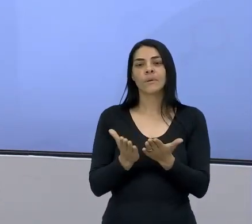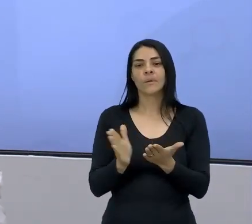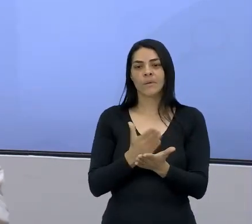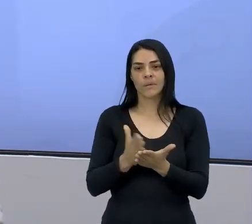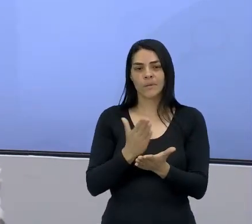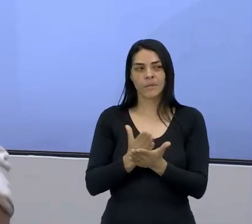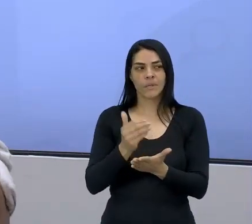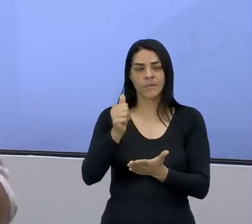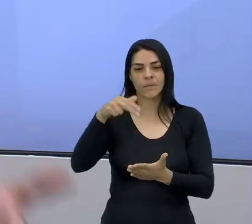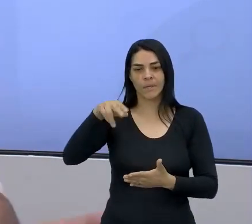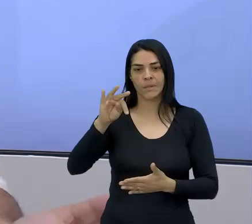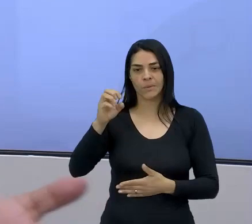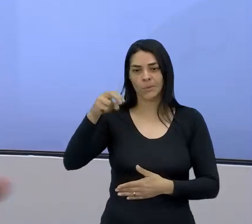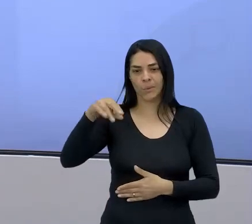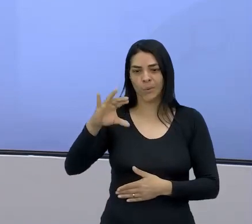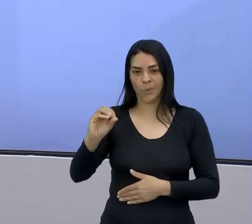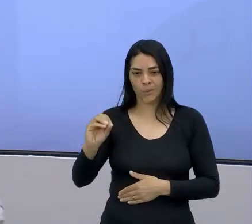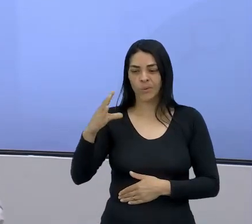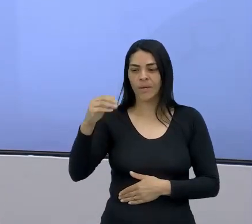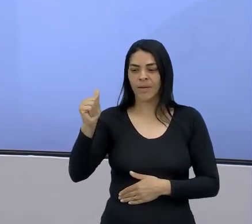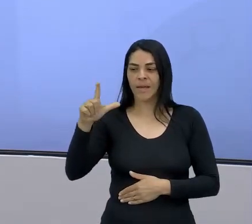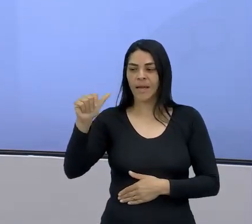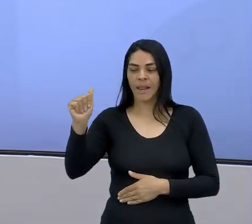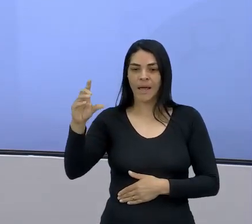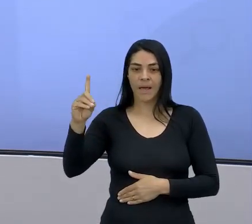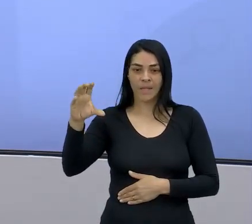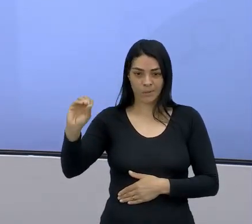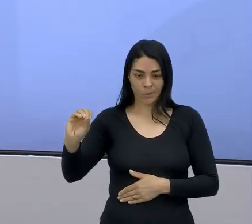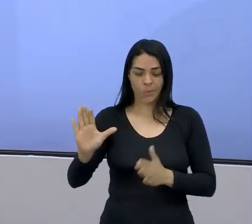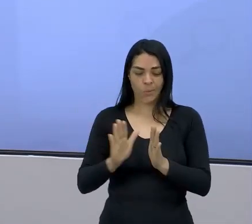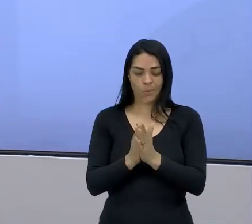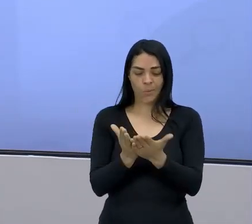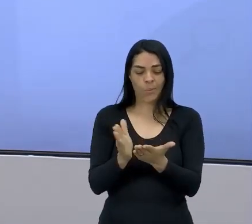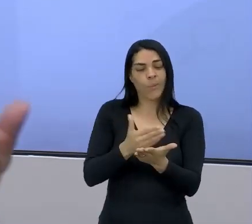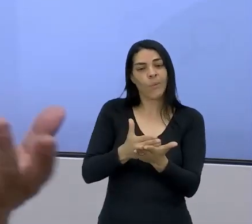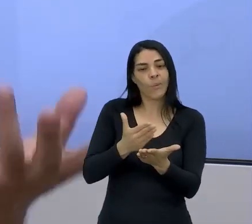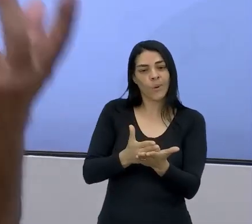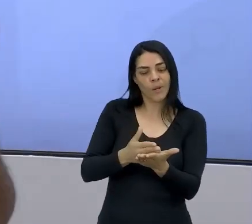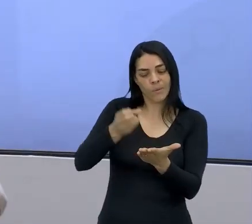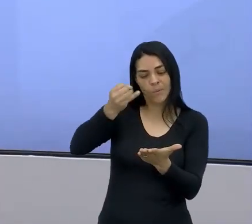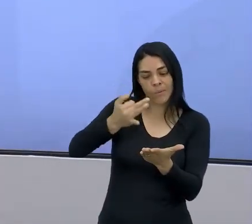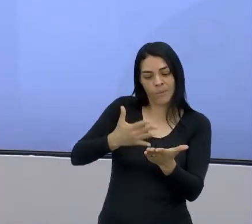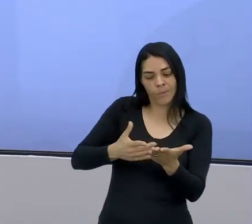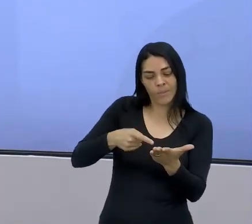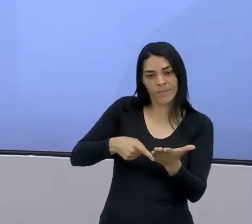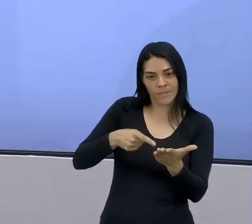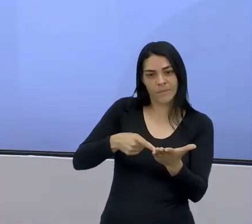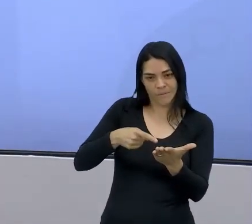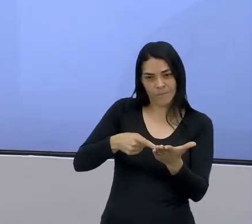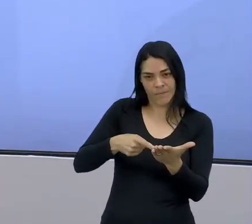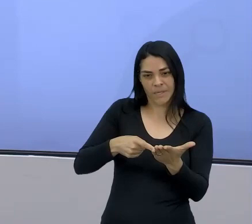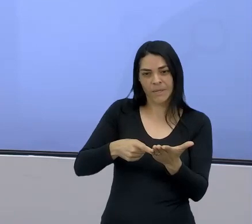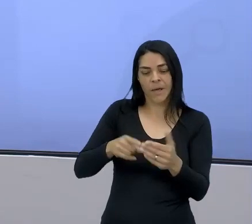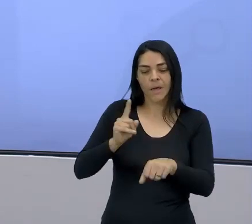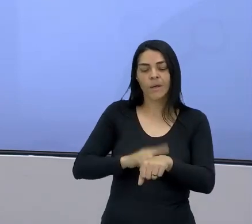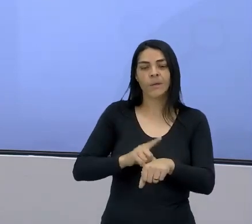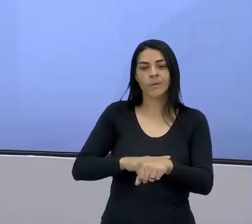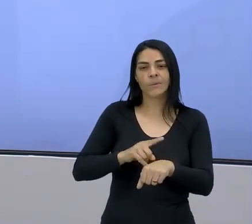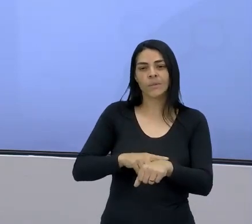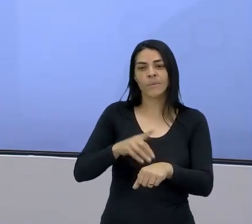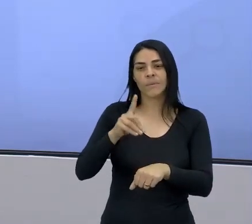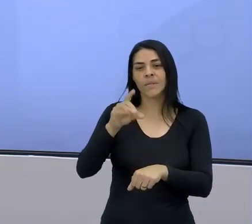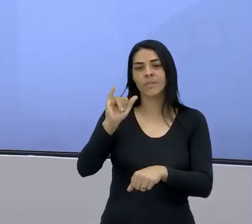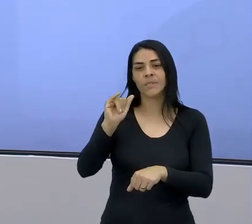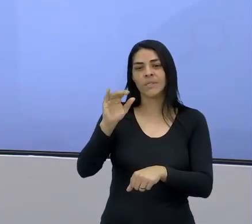Antônio Calado, né? Também chamado Quarupi, só que o livro ele fala do Quarupi na época da ditadura. Isso é uma coisa muito legal, vale